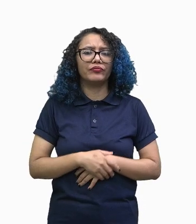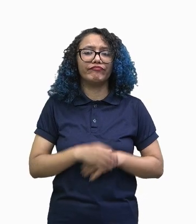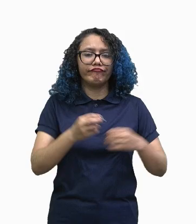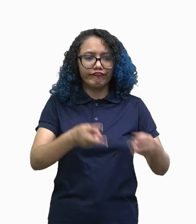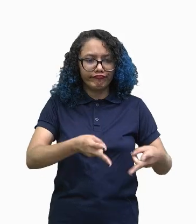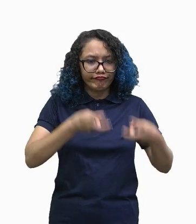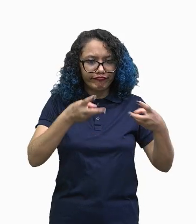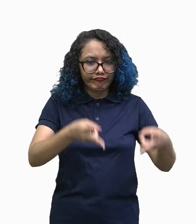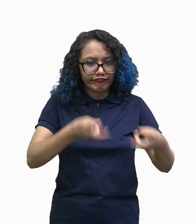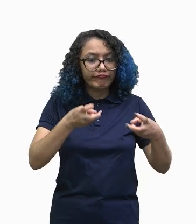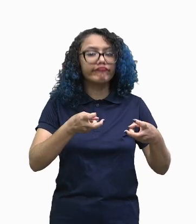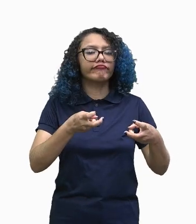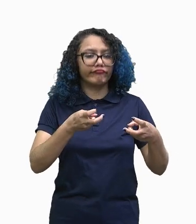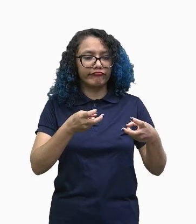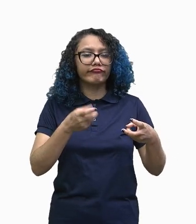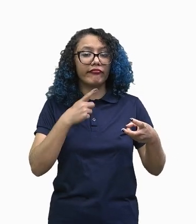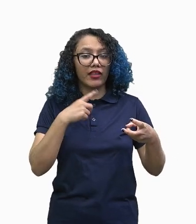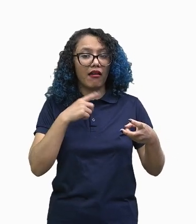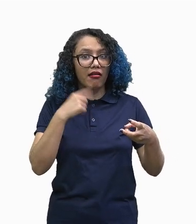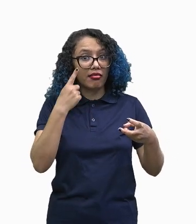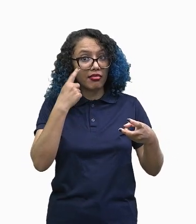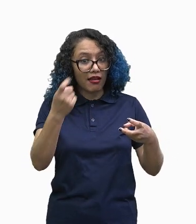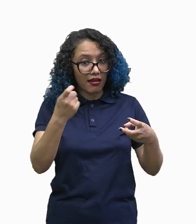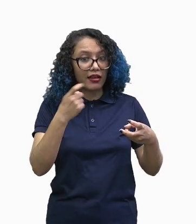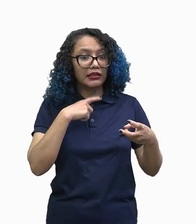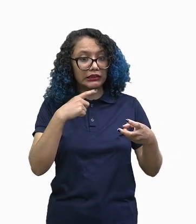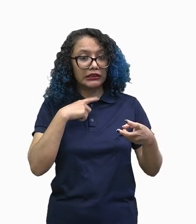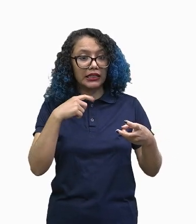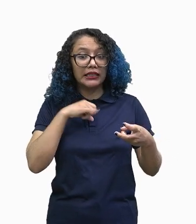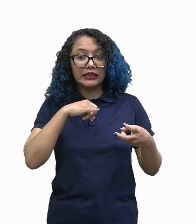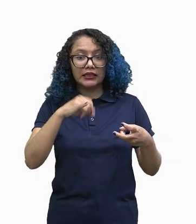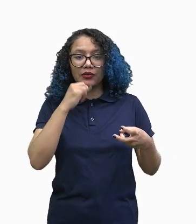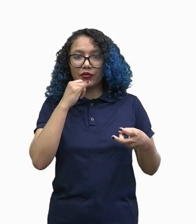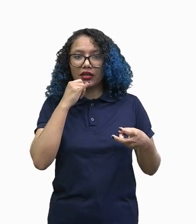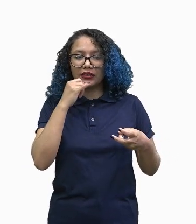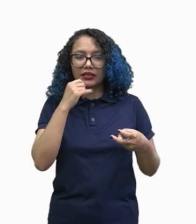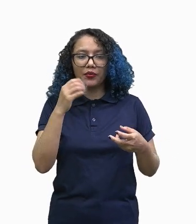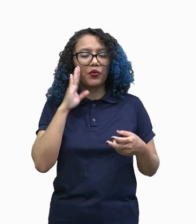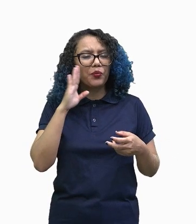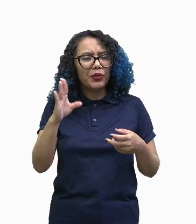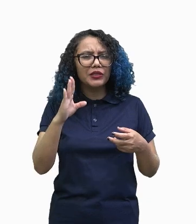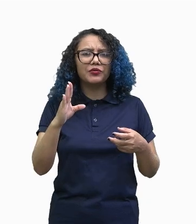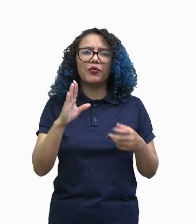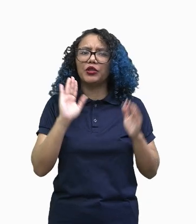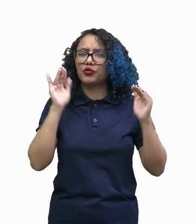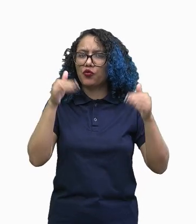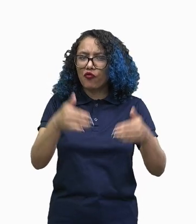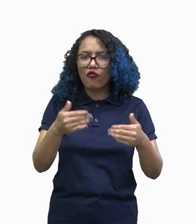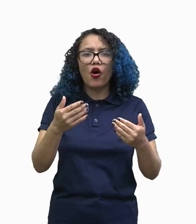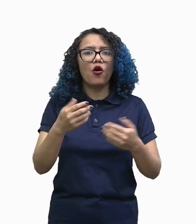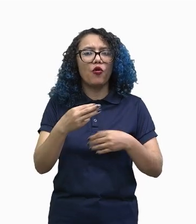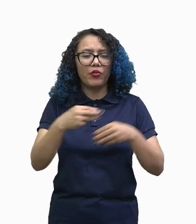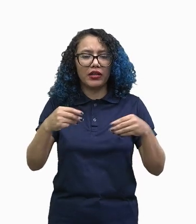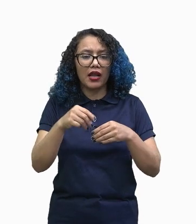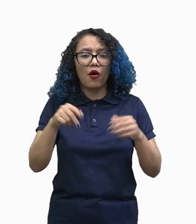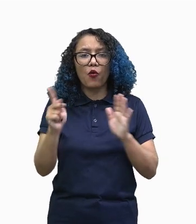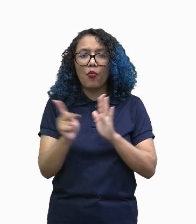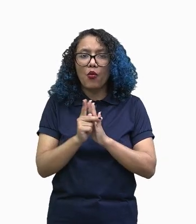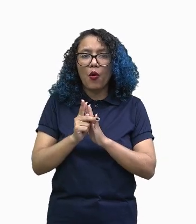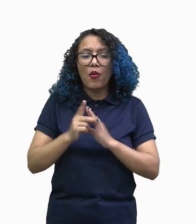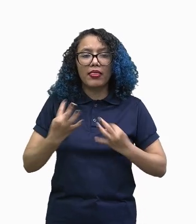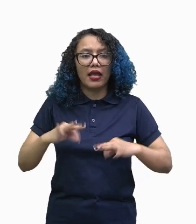está entre os interesses quando se fala de minerais principalmente para tecnologia. Aí nós temos o